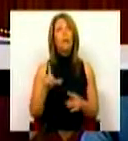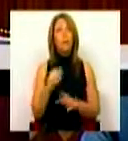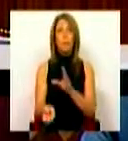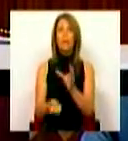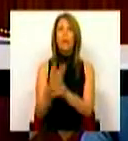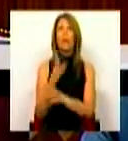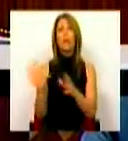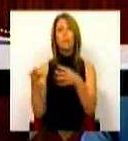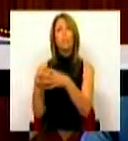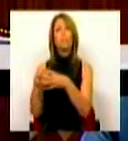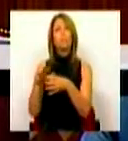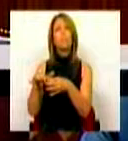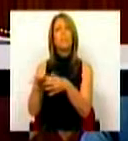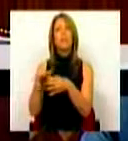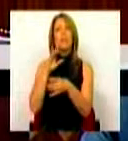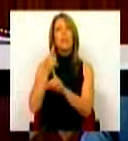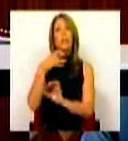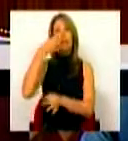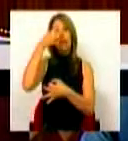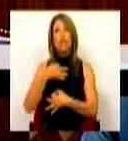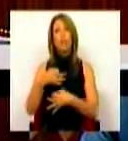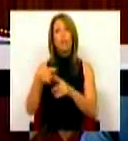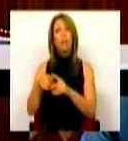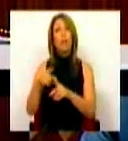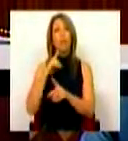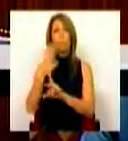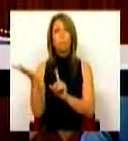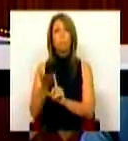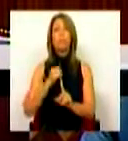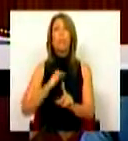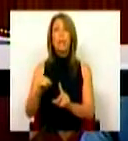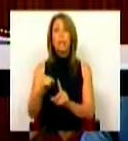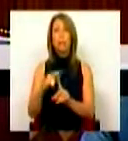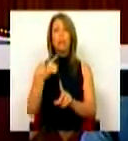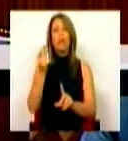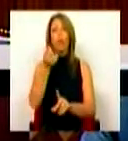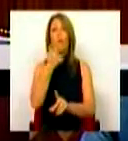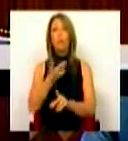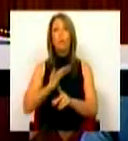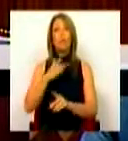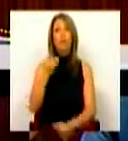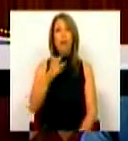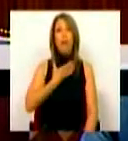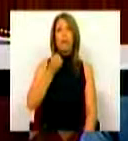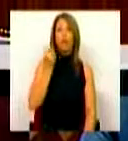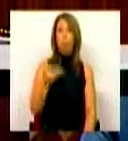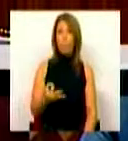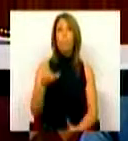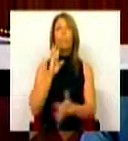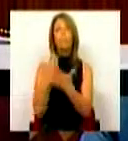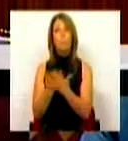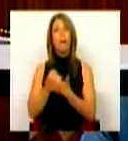do Colégio Disciplinar Antidopagem, entidade independente da ADOP, mas a quem a ADOP dará apoio logístico,